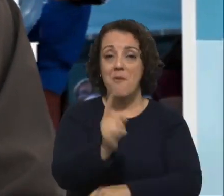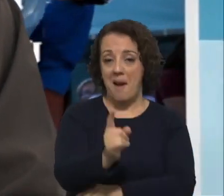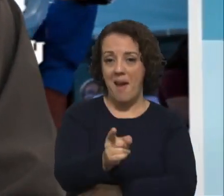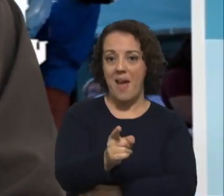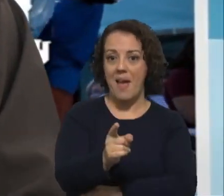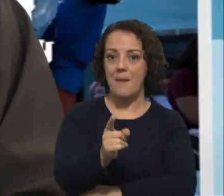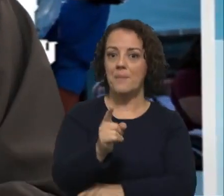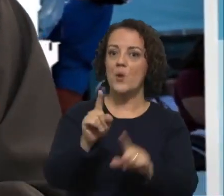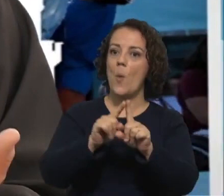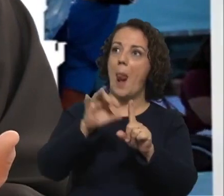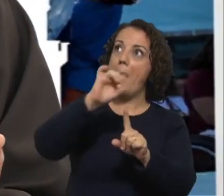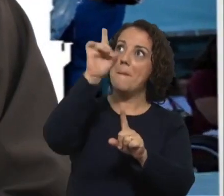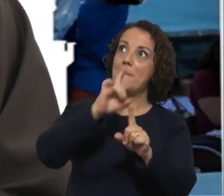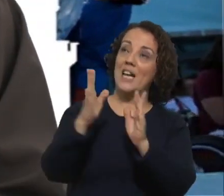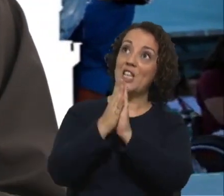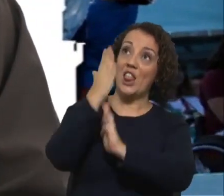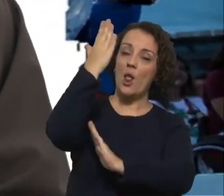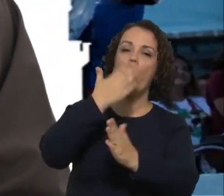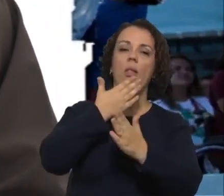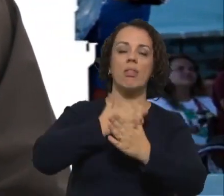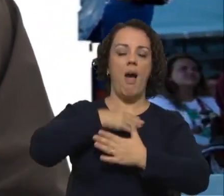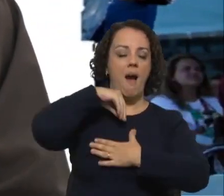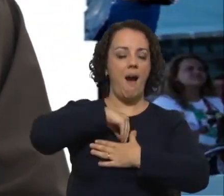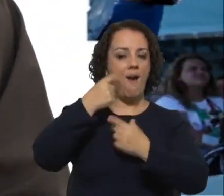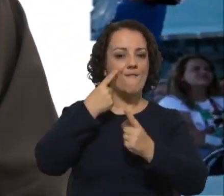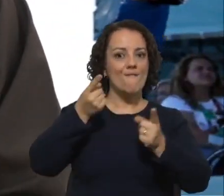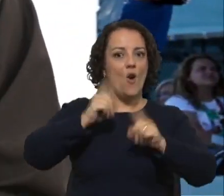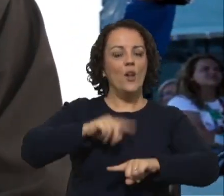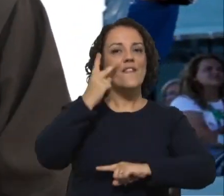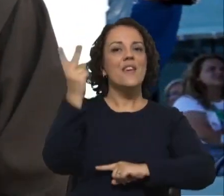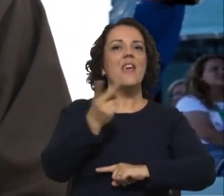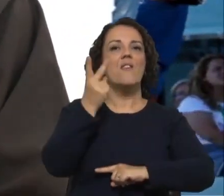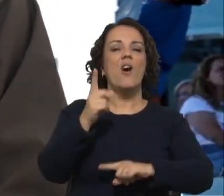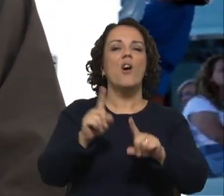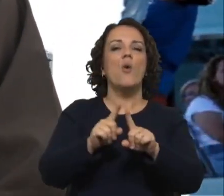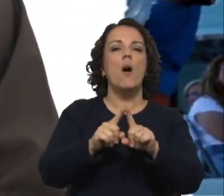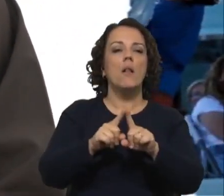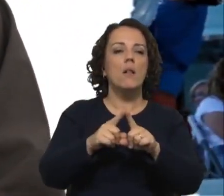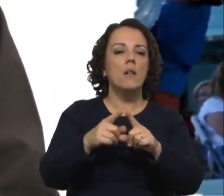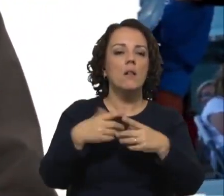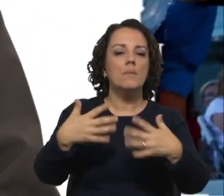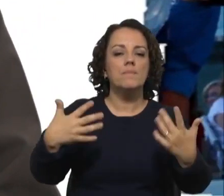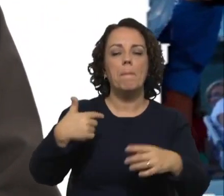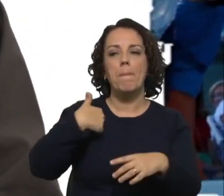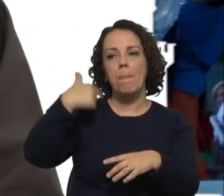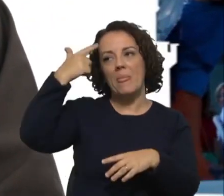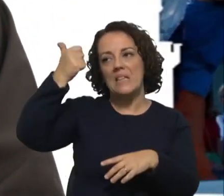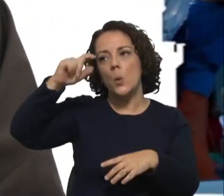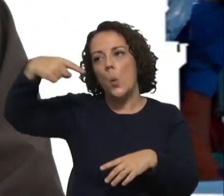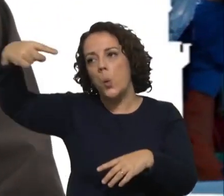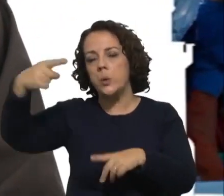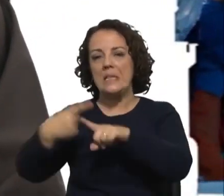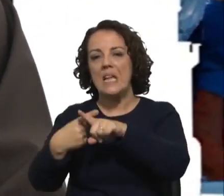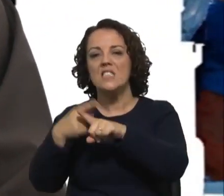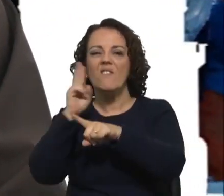Deus da paz renasce em nós. E em vez de andarmos movidos por outros interesses, valores,